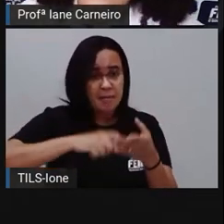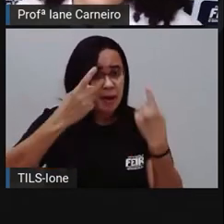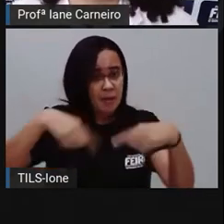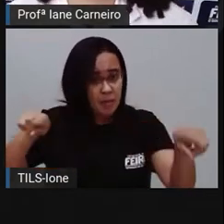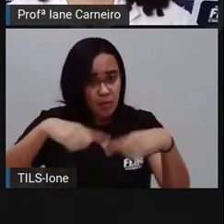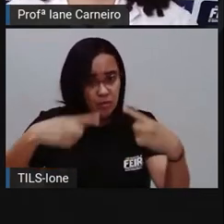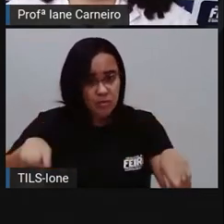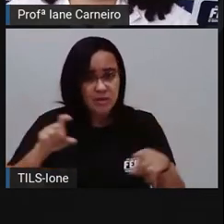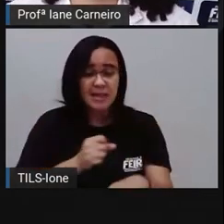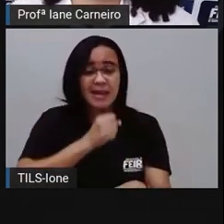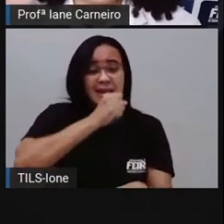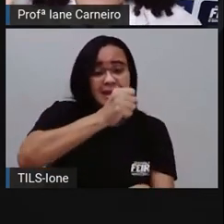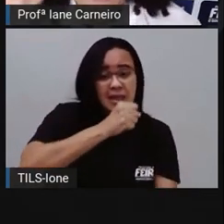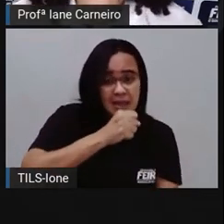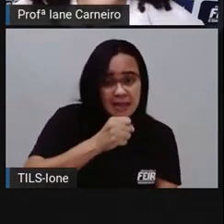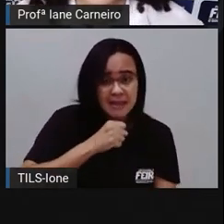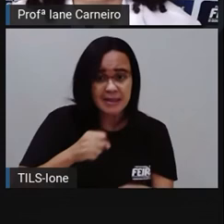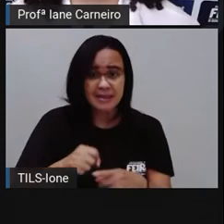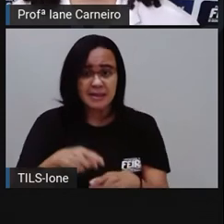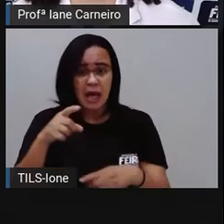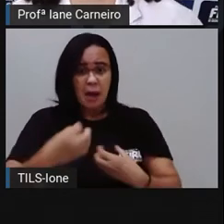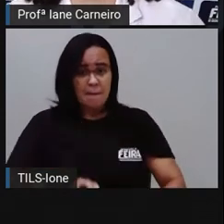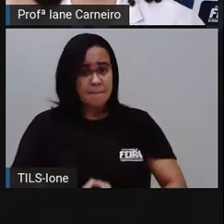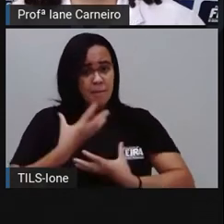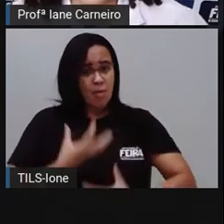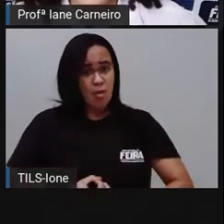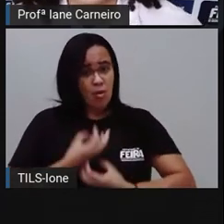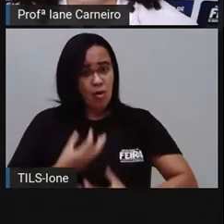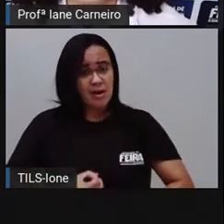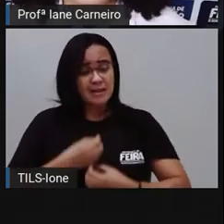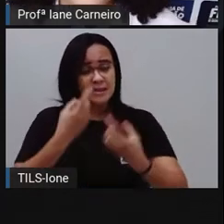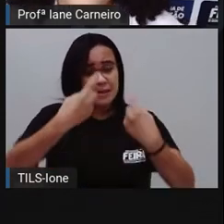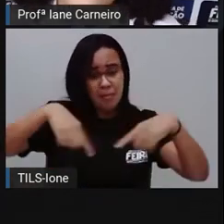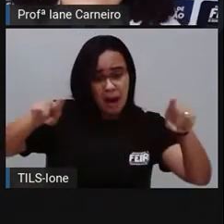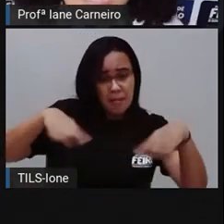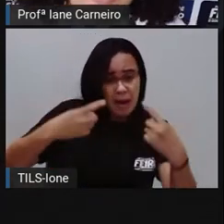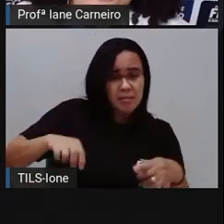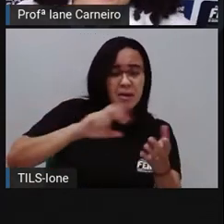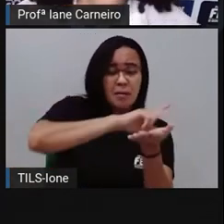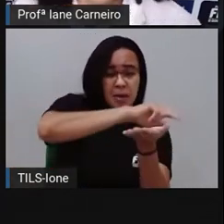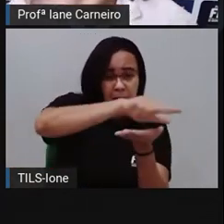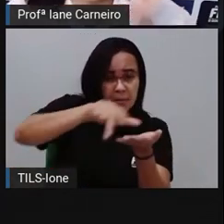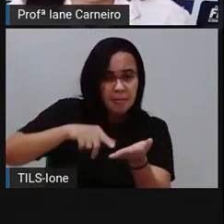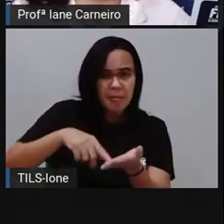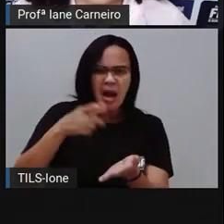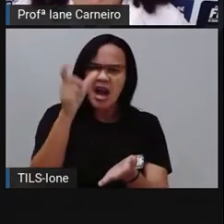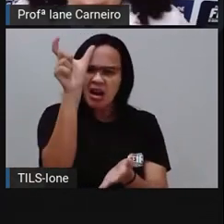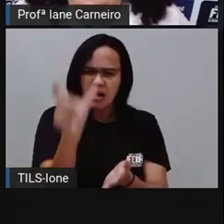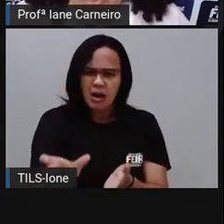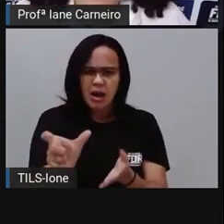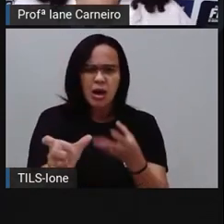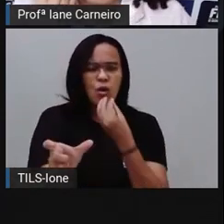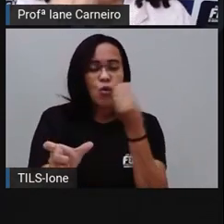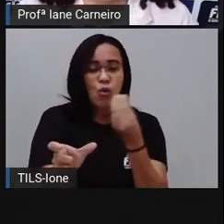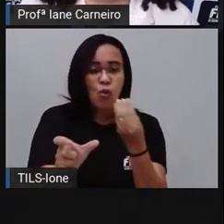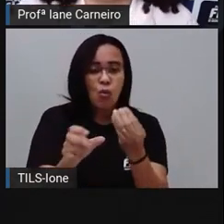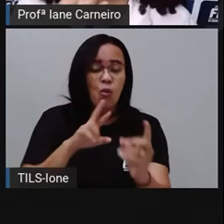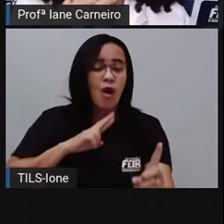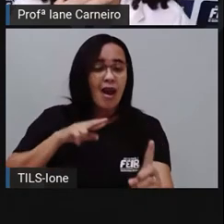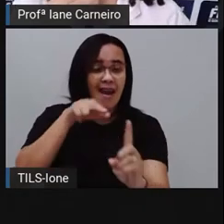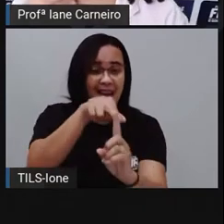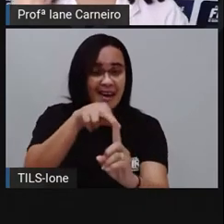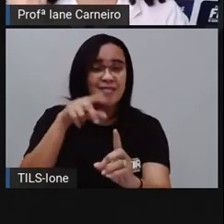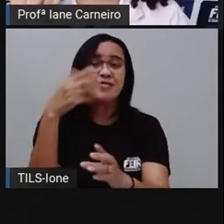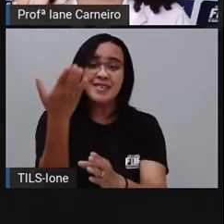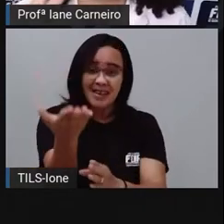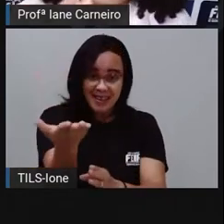cantores aqui da nossa cidade, né? Ele é uma referência mesmo, um músico muito bom da nossa cidade, né? Como todos os outros que a Pró falou. Mas ele é